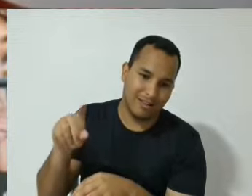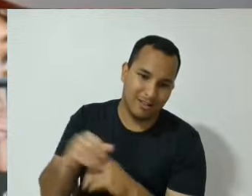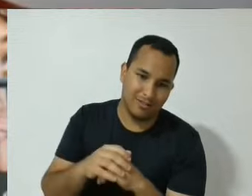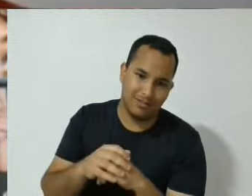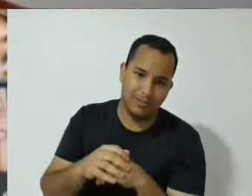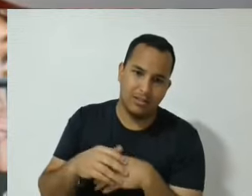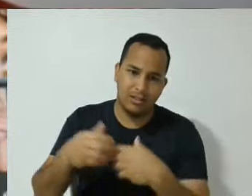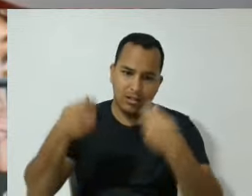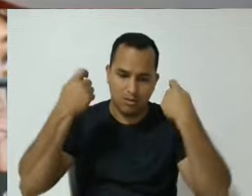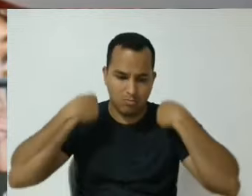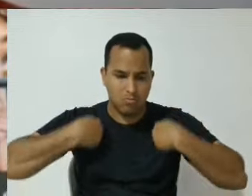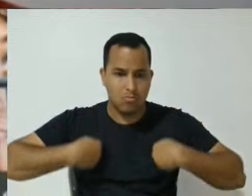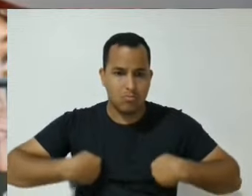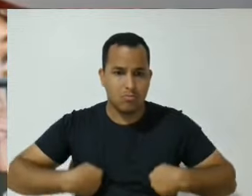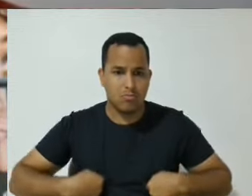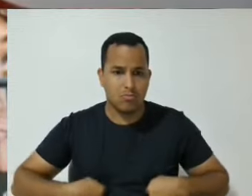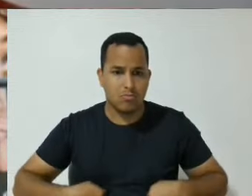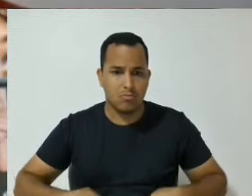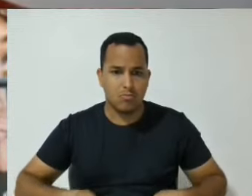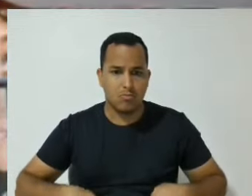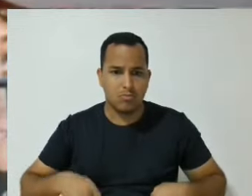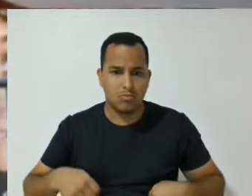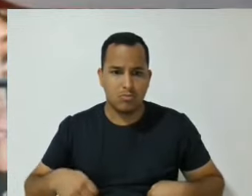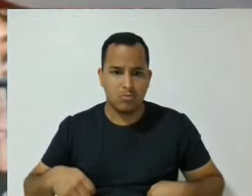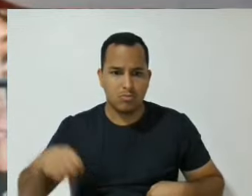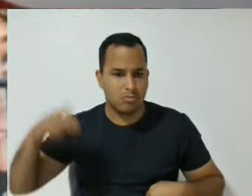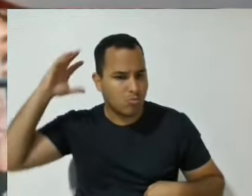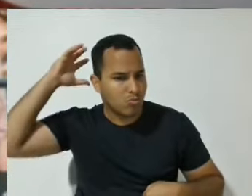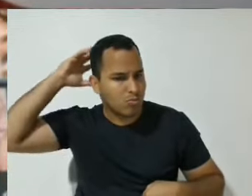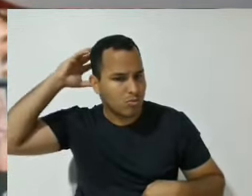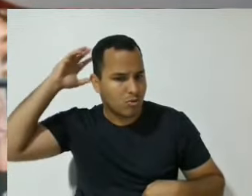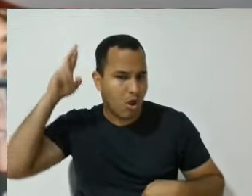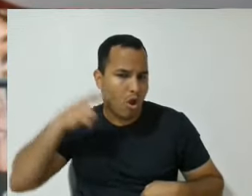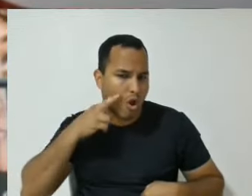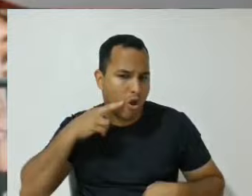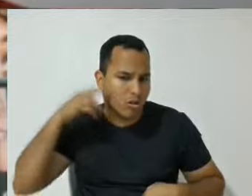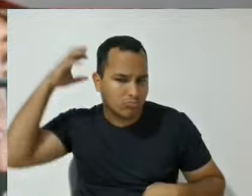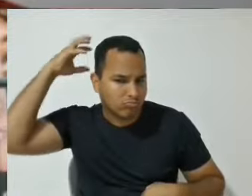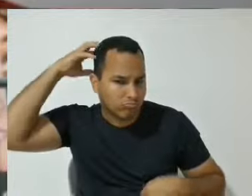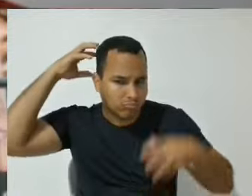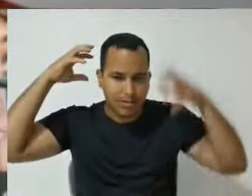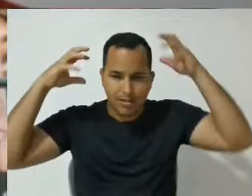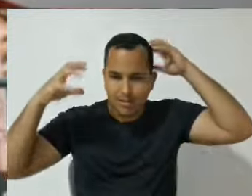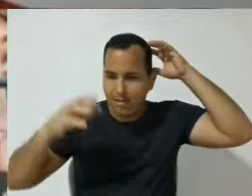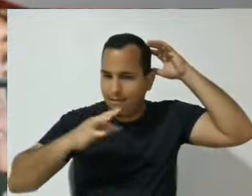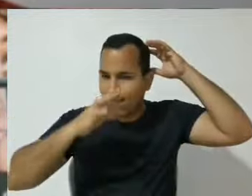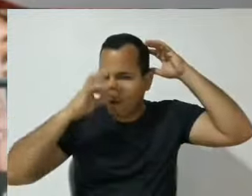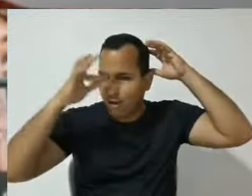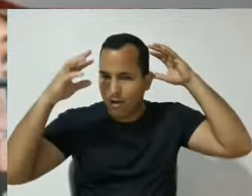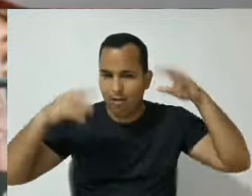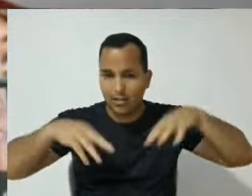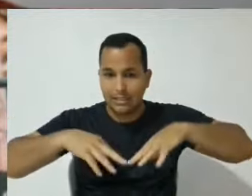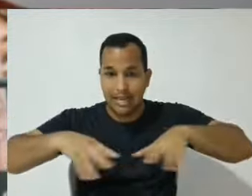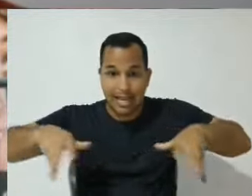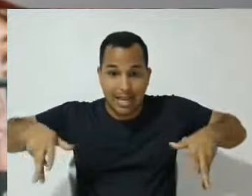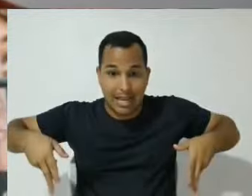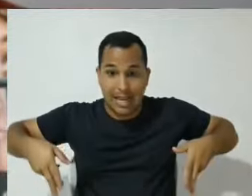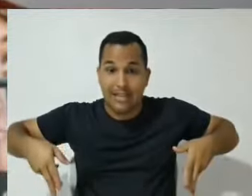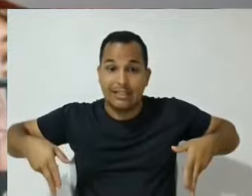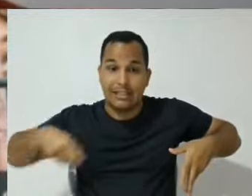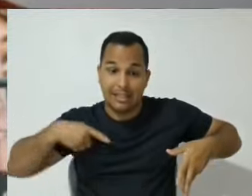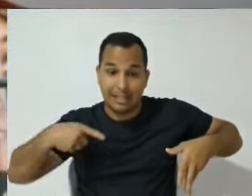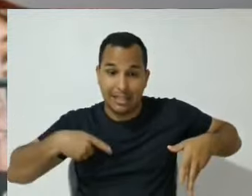vestindo aquele figurino com as rosas, né, com as saionas rodadas, com as